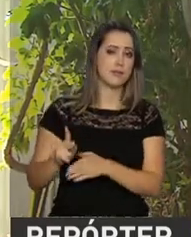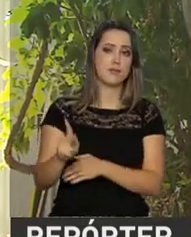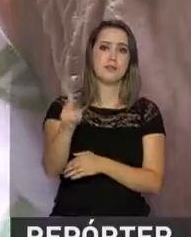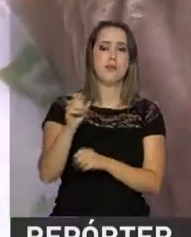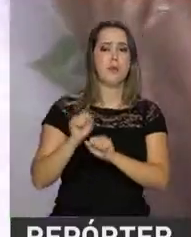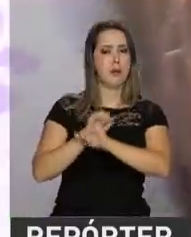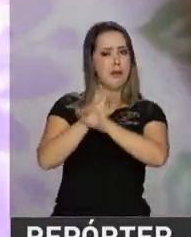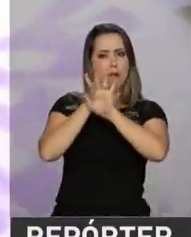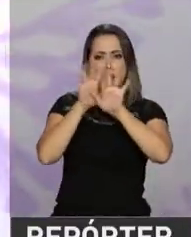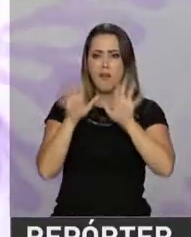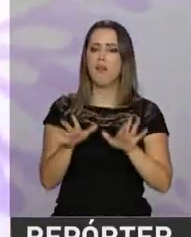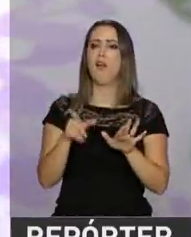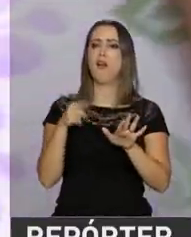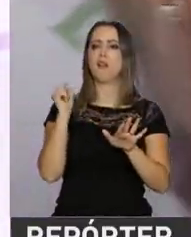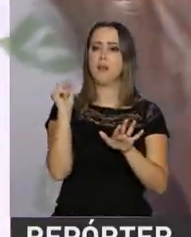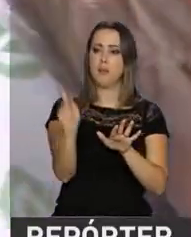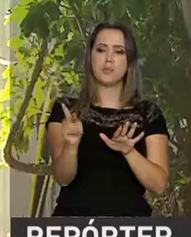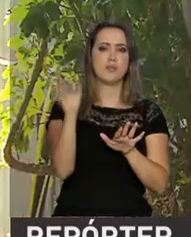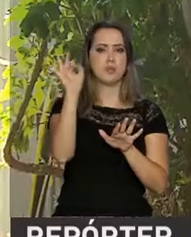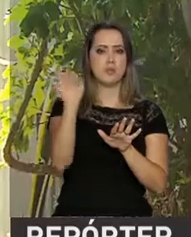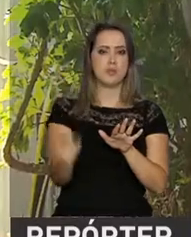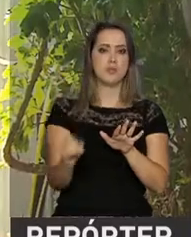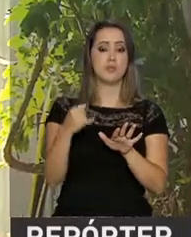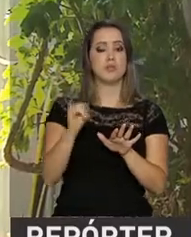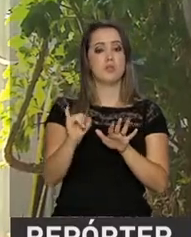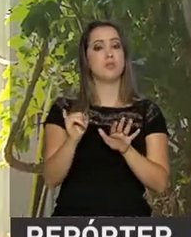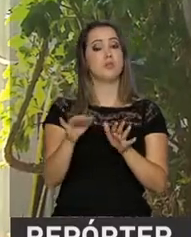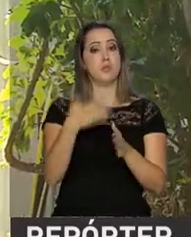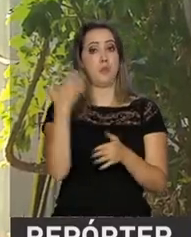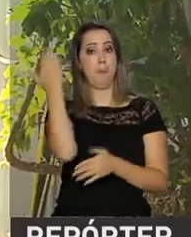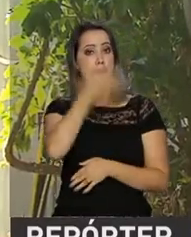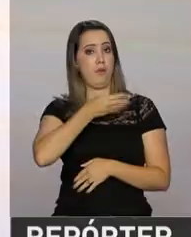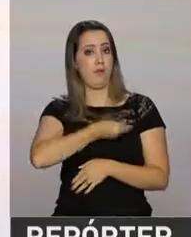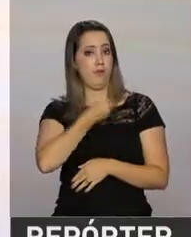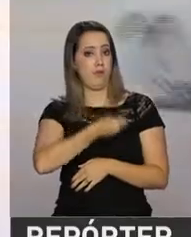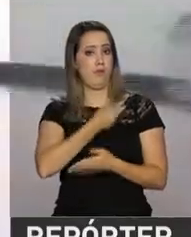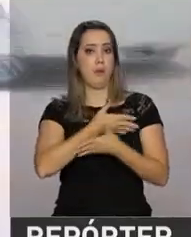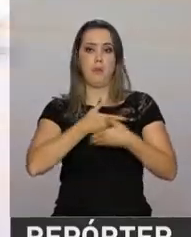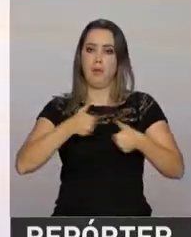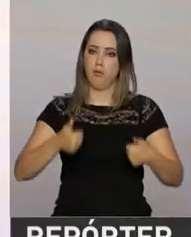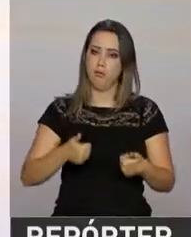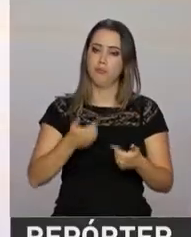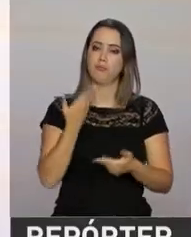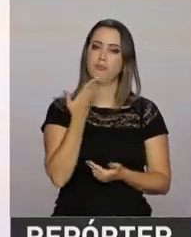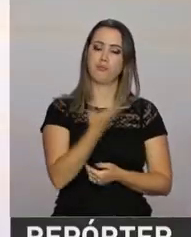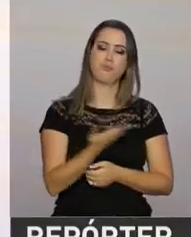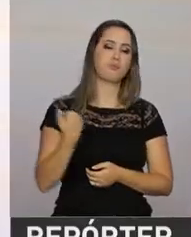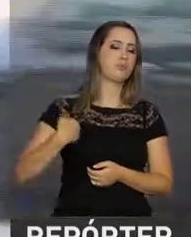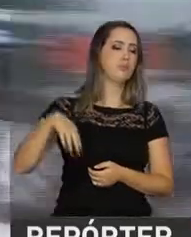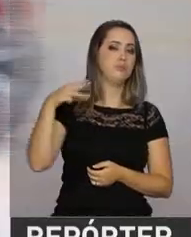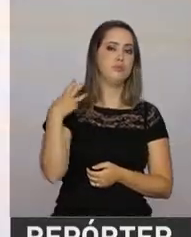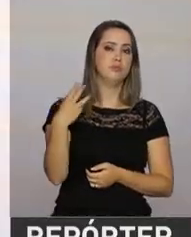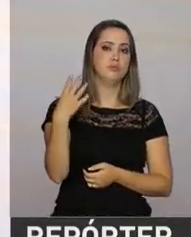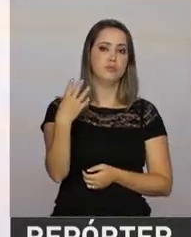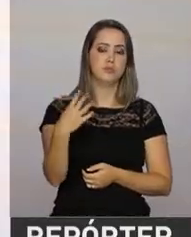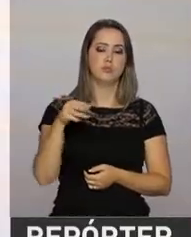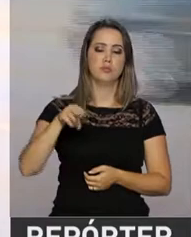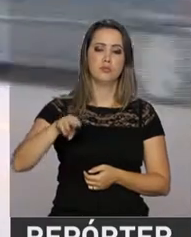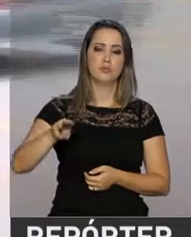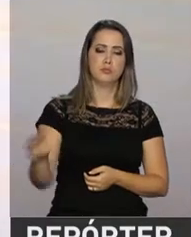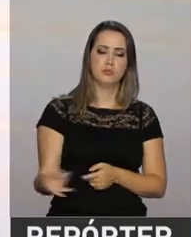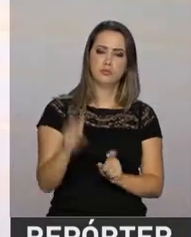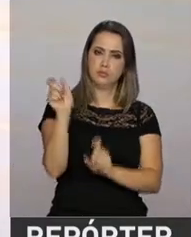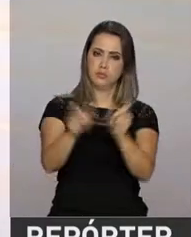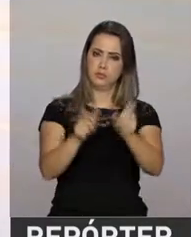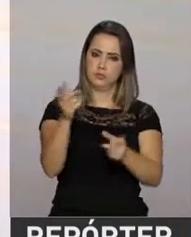cara se a gente faz o cadastramento dá um sinal de vida que estava isso né dos mais de tempo 4 milhões de beneficiários do